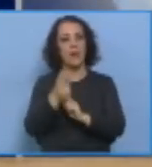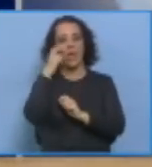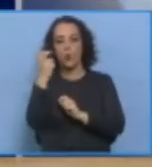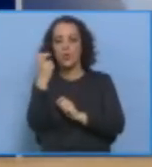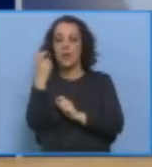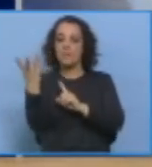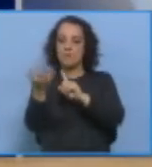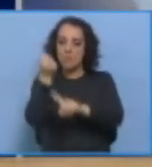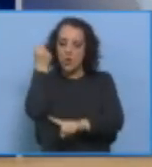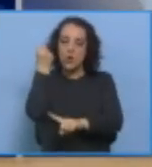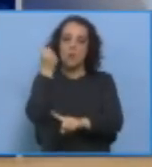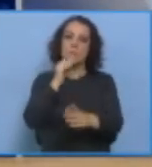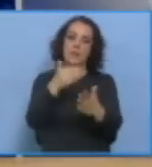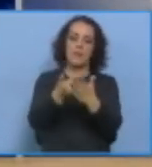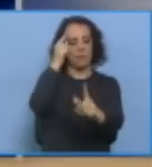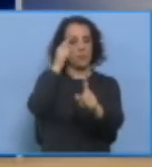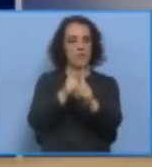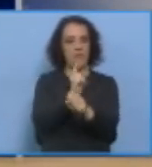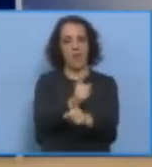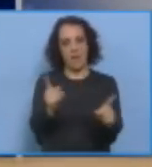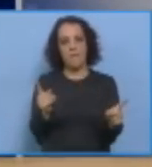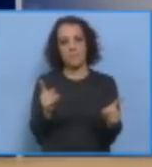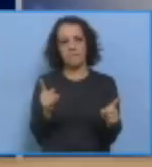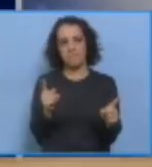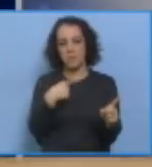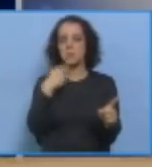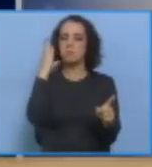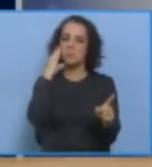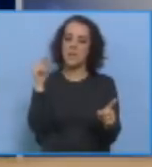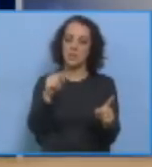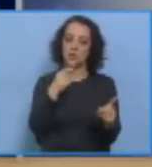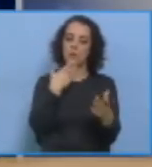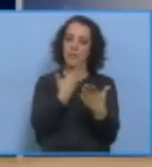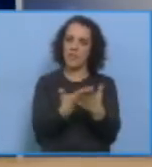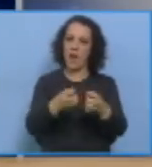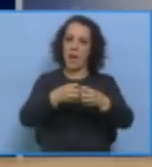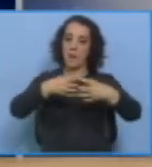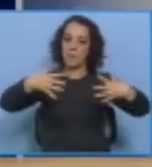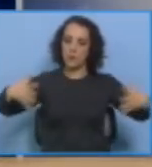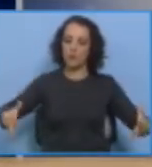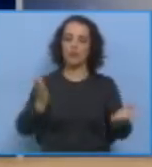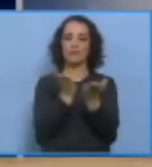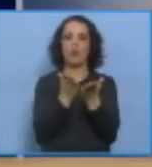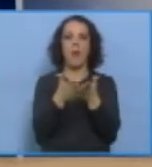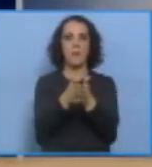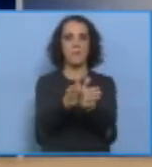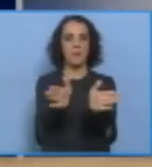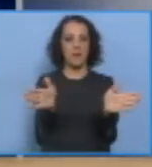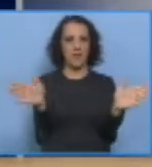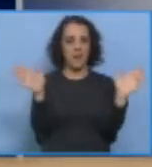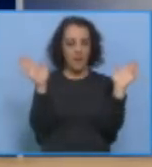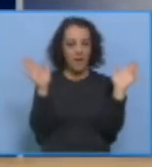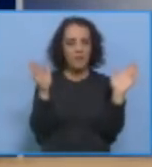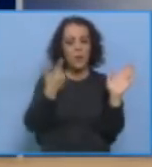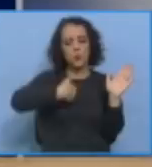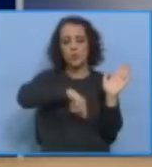têm de ser, efetivamente, encontradas para esse efeito. Acho que vai ser um cenário de crescimento das escolas, de abertura a todos, de sermos fiéis àquilo